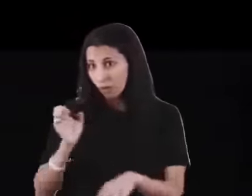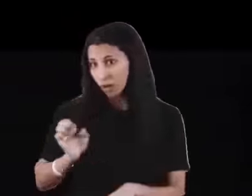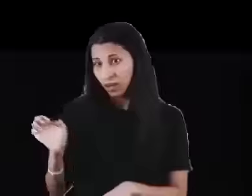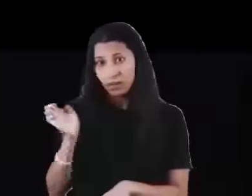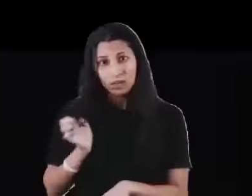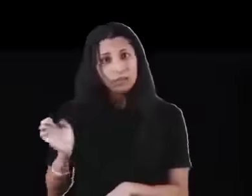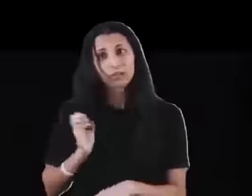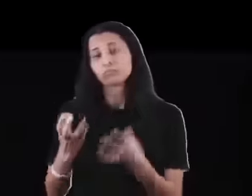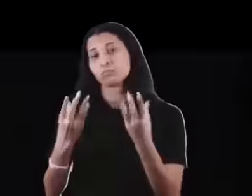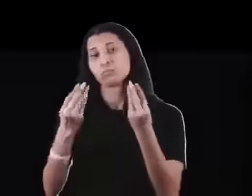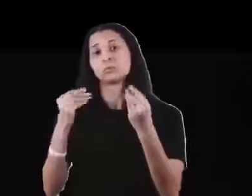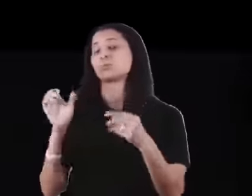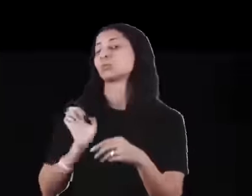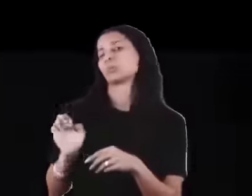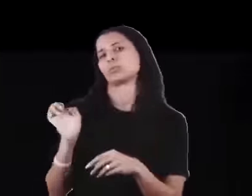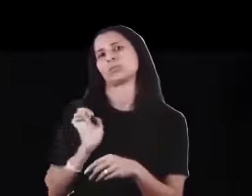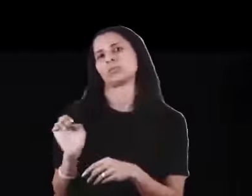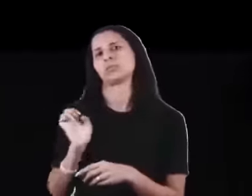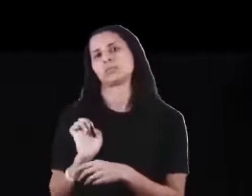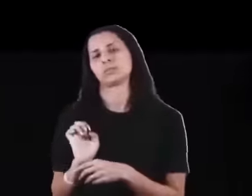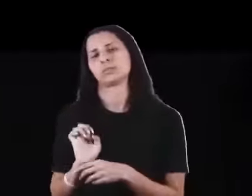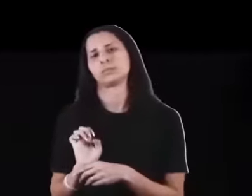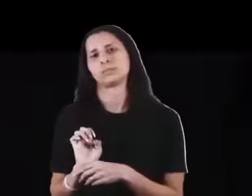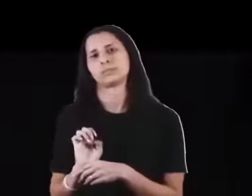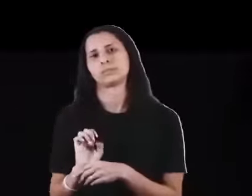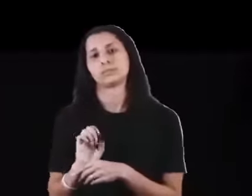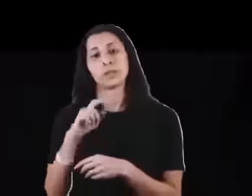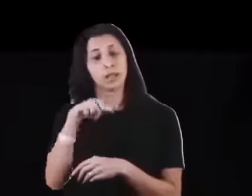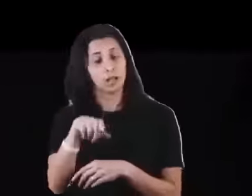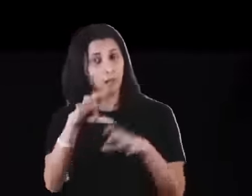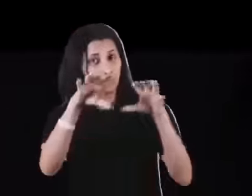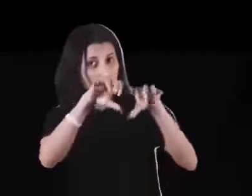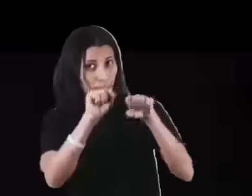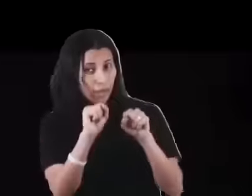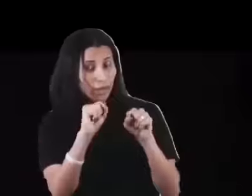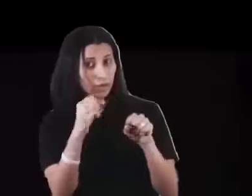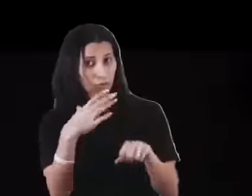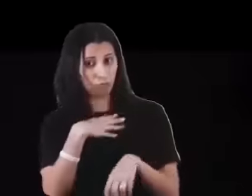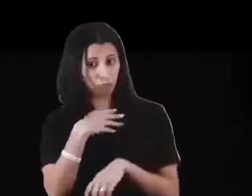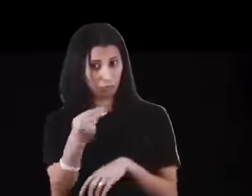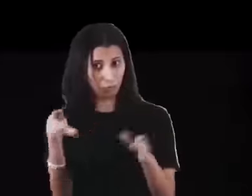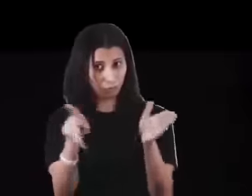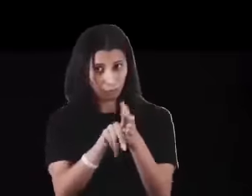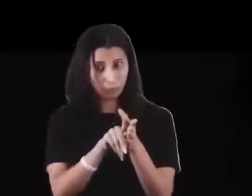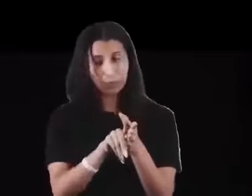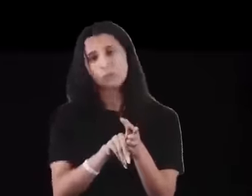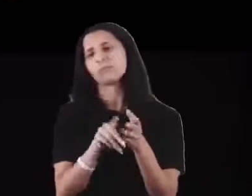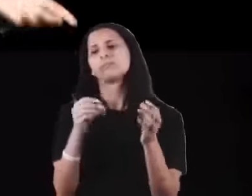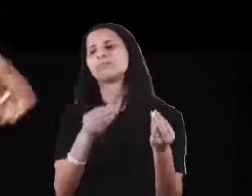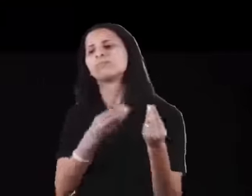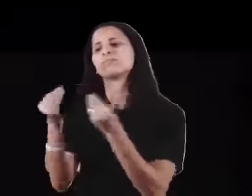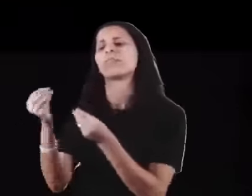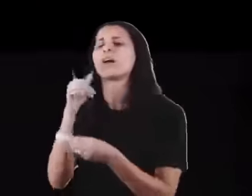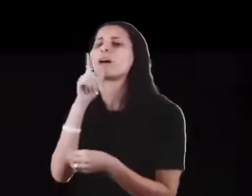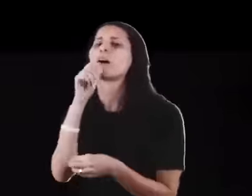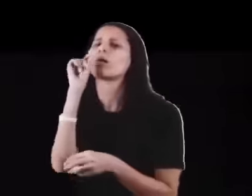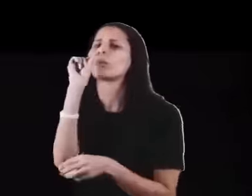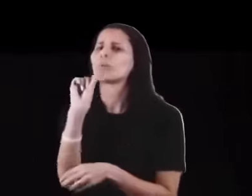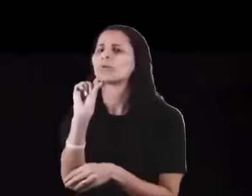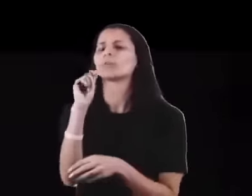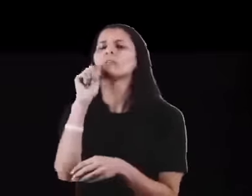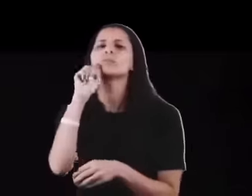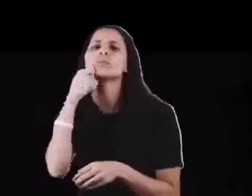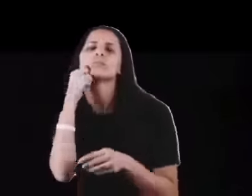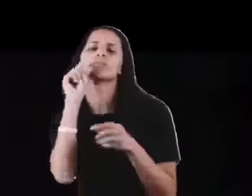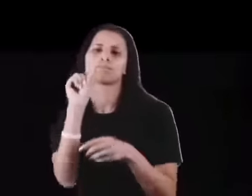viu o que Abraão era milionário ele pega o próprio filho dá um pouquinho de água um pedacinho de pão se isso não é